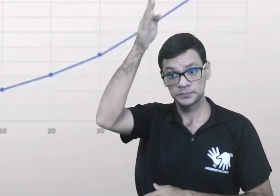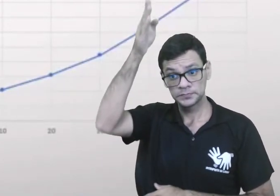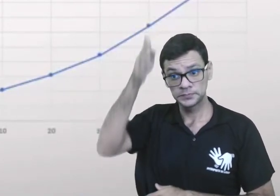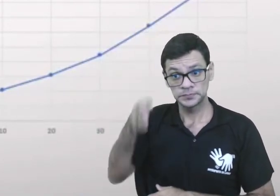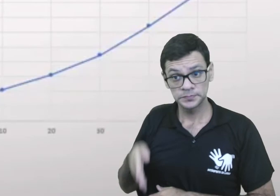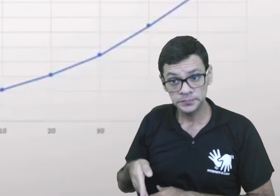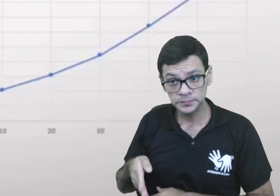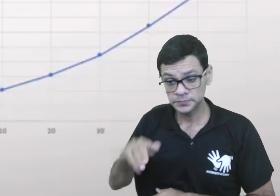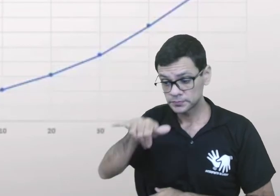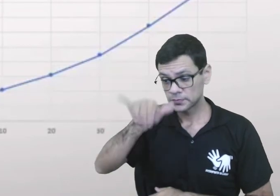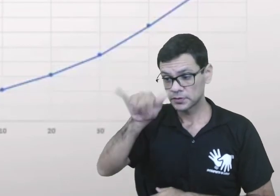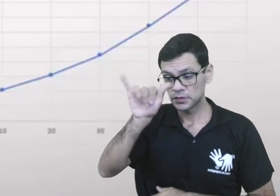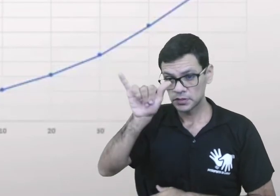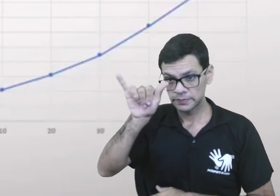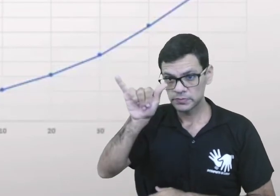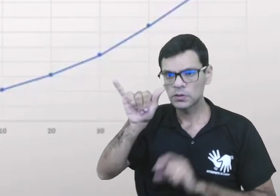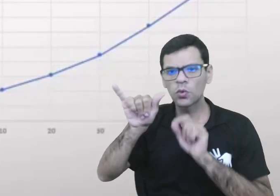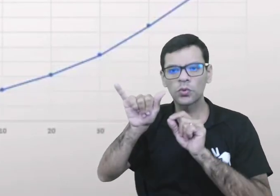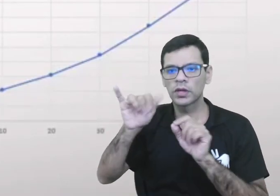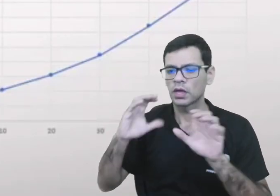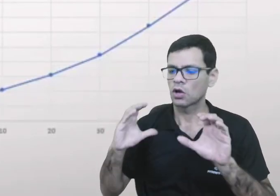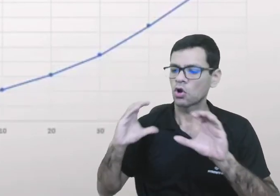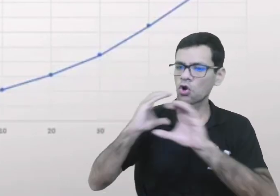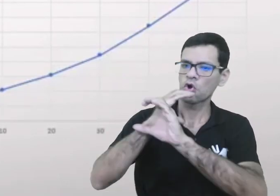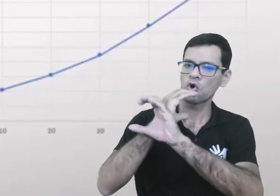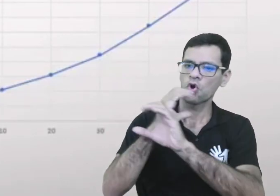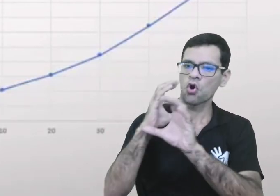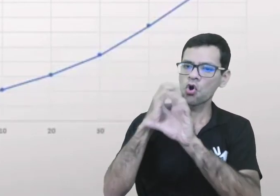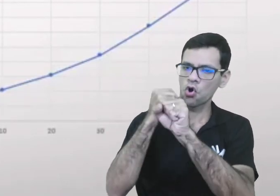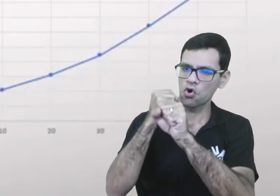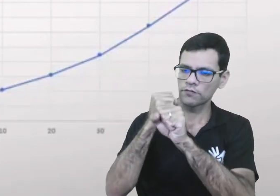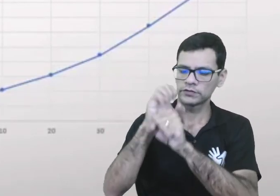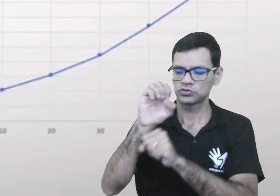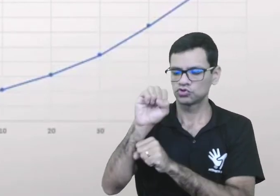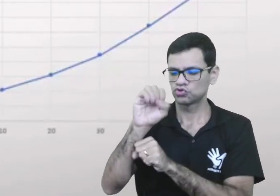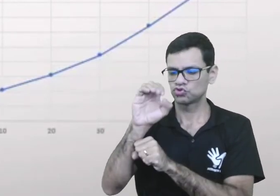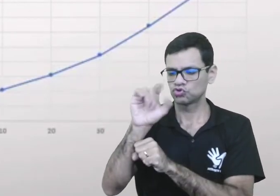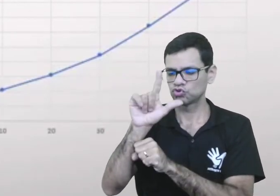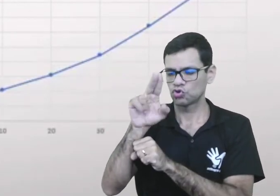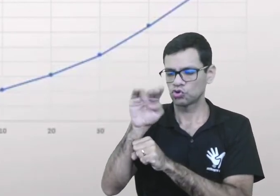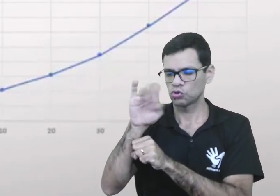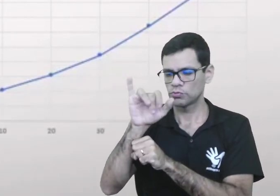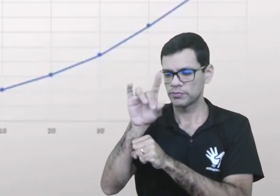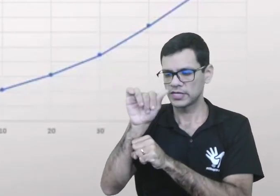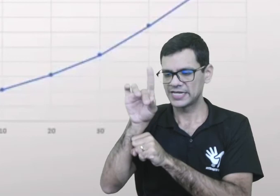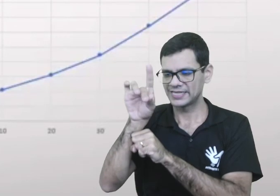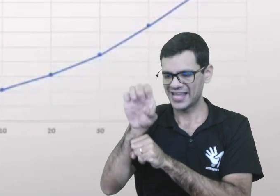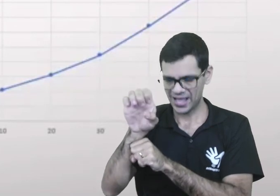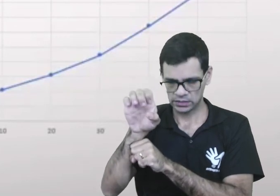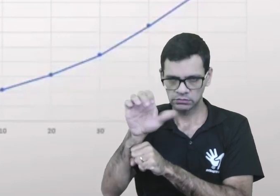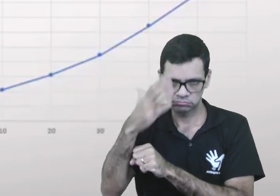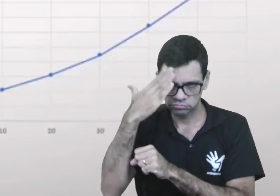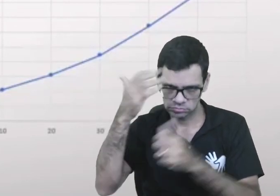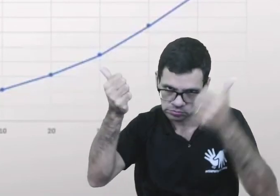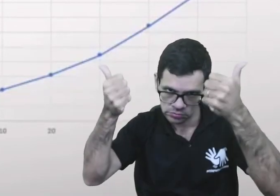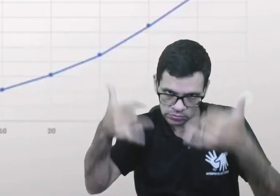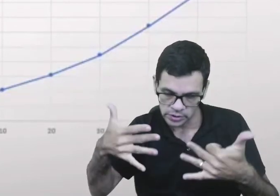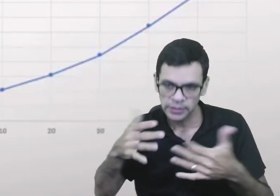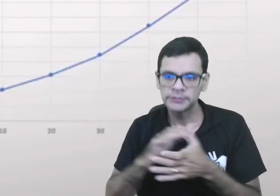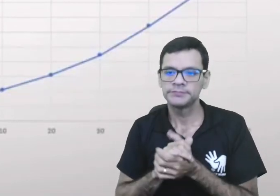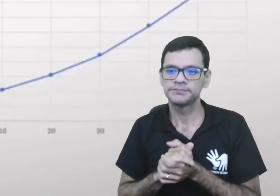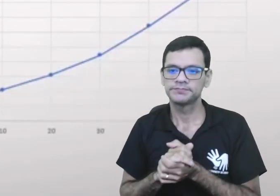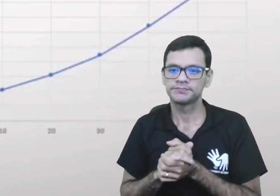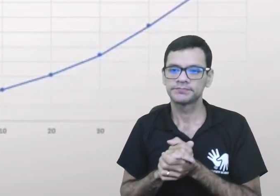temos? O coeficiente de solubilidade do nitrato de potássio em 100 gramas de água. E